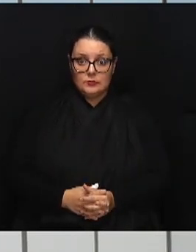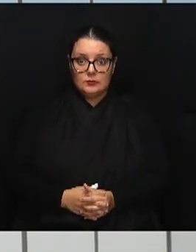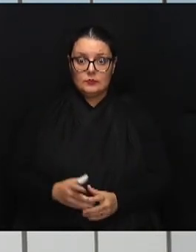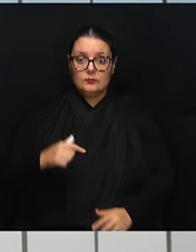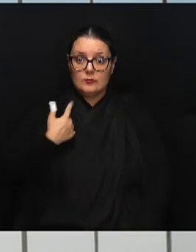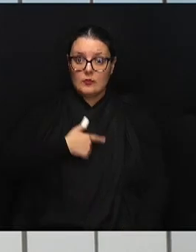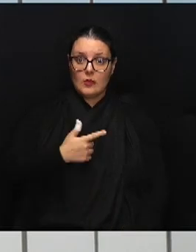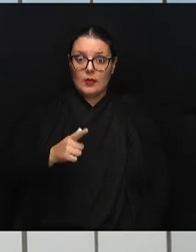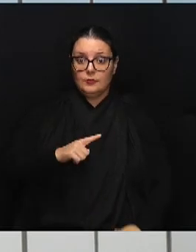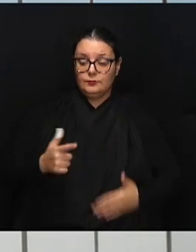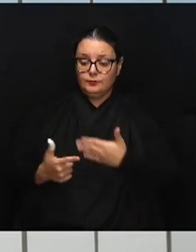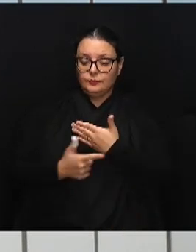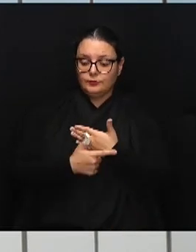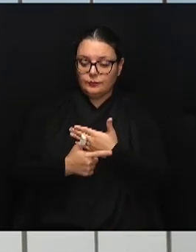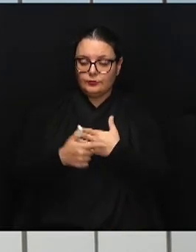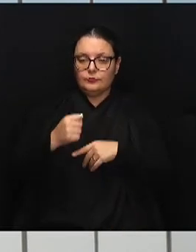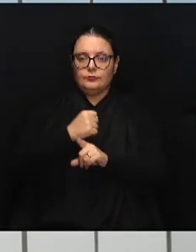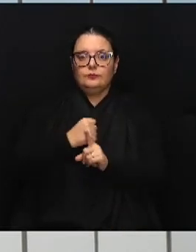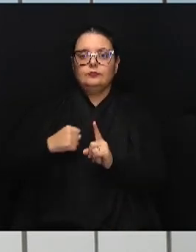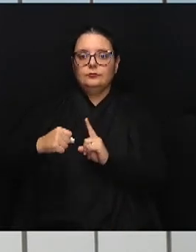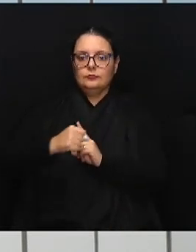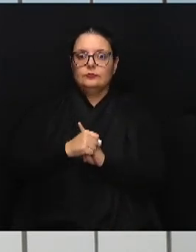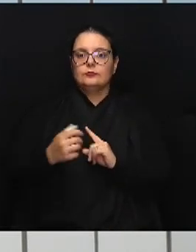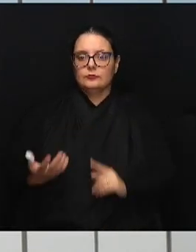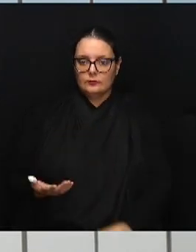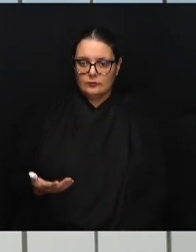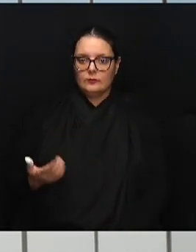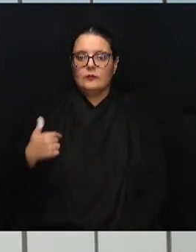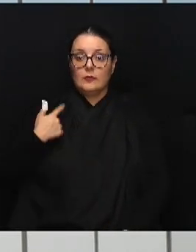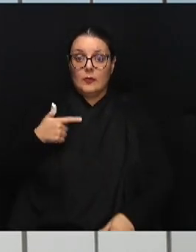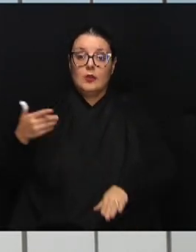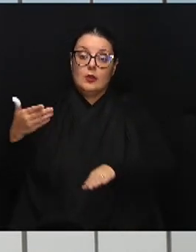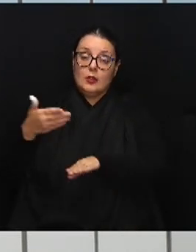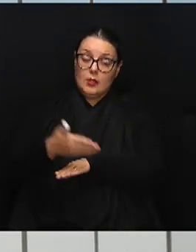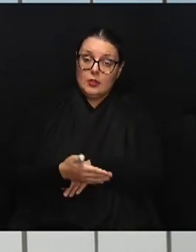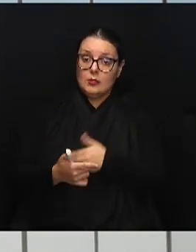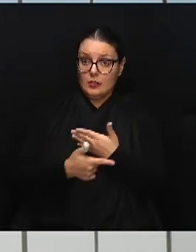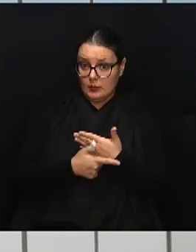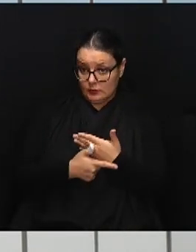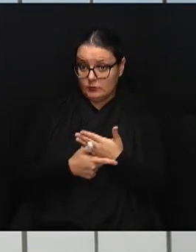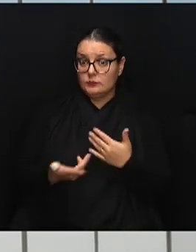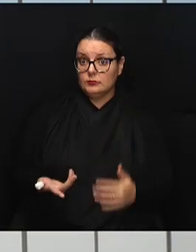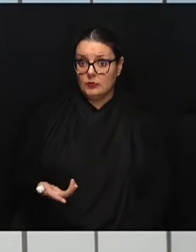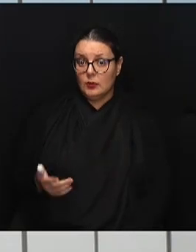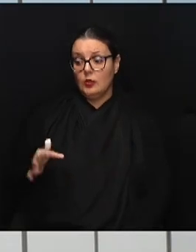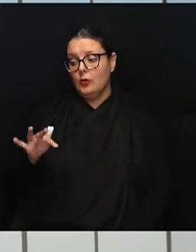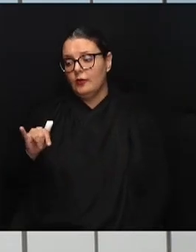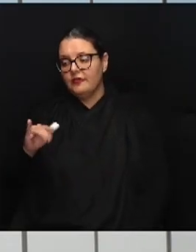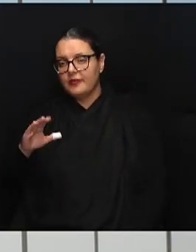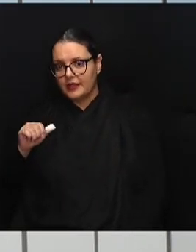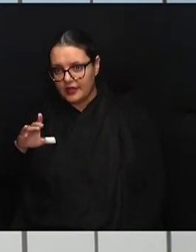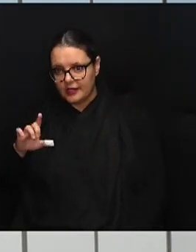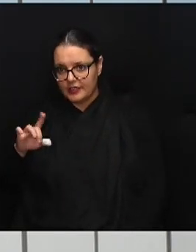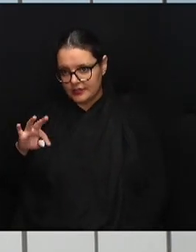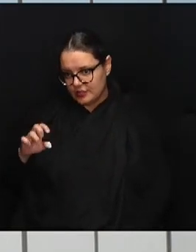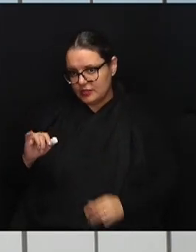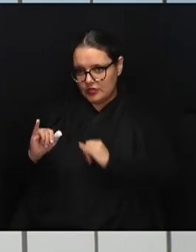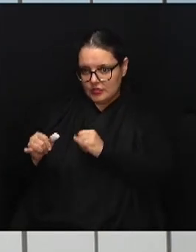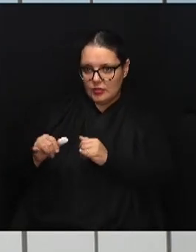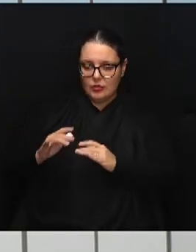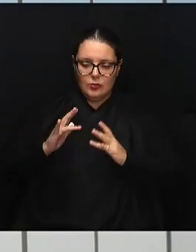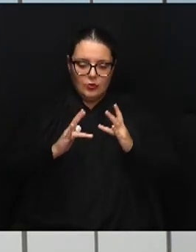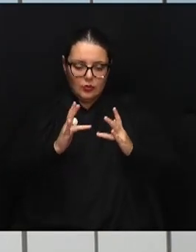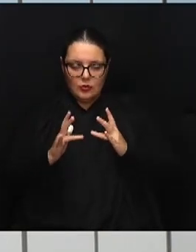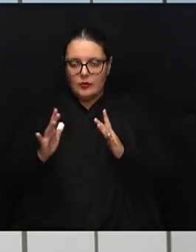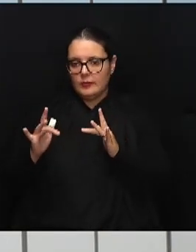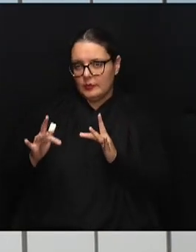papéis sociais em que a gente entra. Como eu falei, né, o ficante, o namorado, o noivo, o marido. Quer dizer,